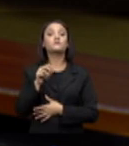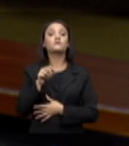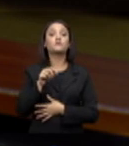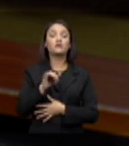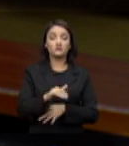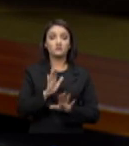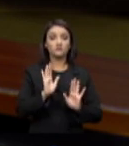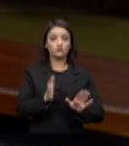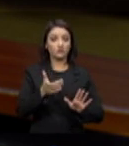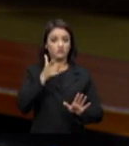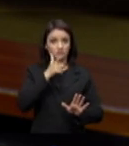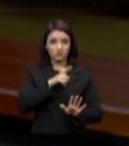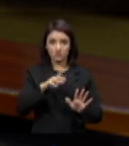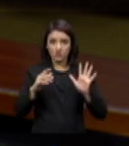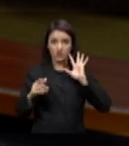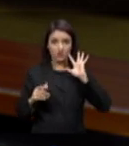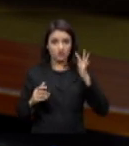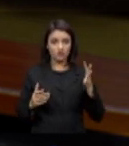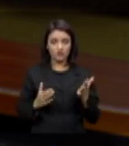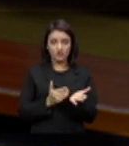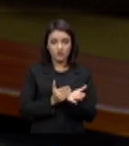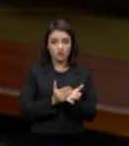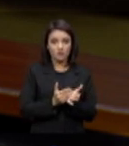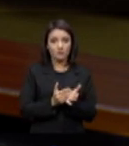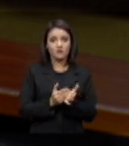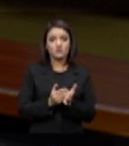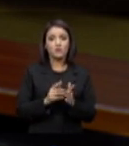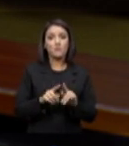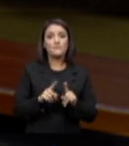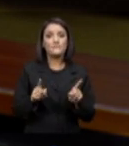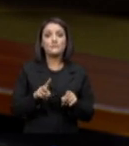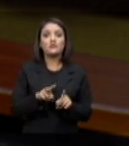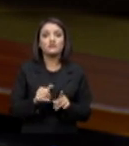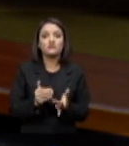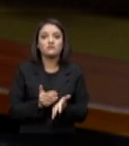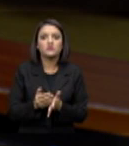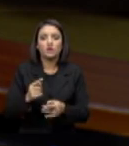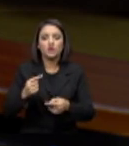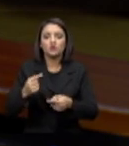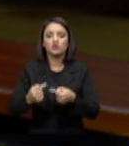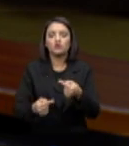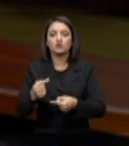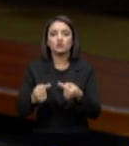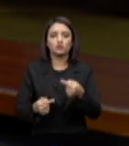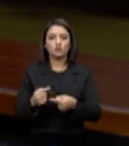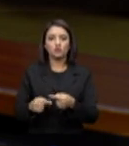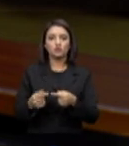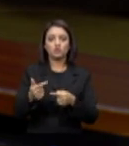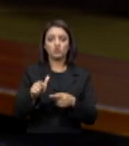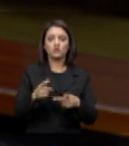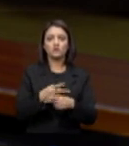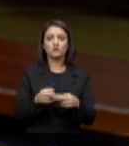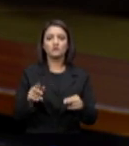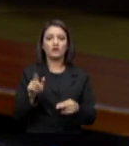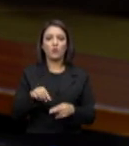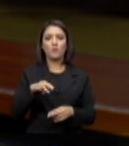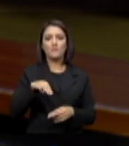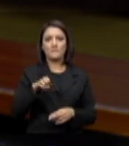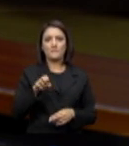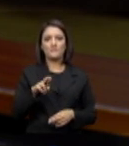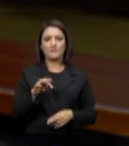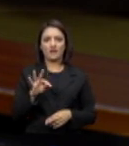superada esta circunstâncias e adentrarmos por assim dizer ao que poderíamos chamar de